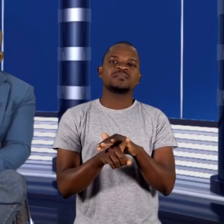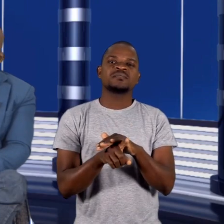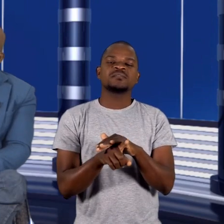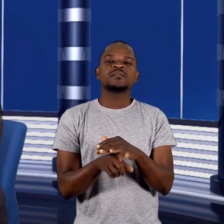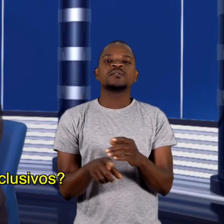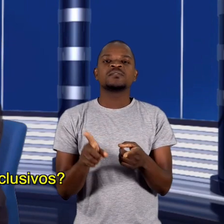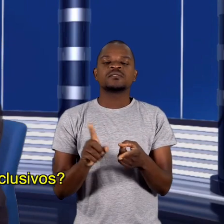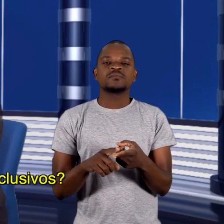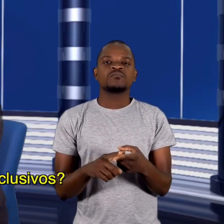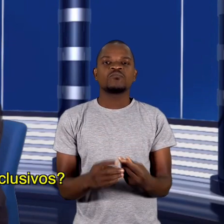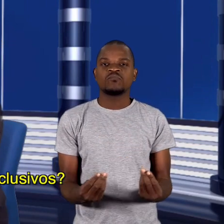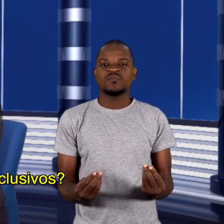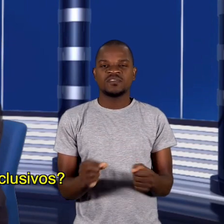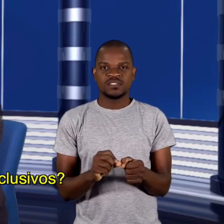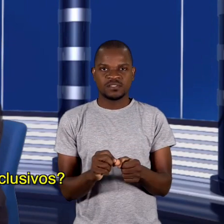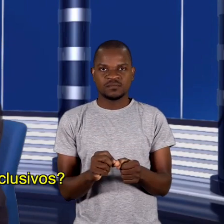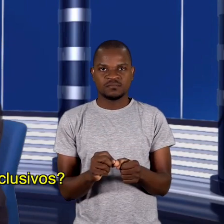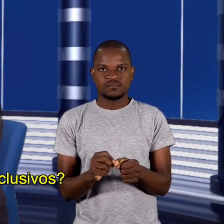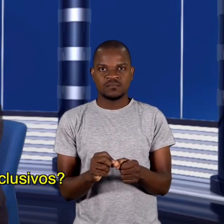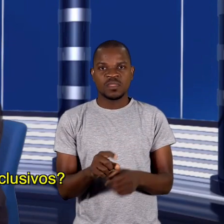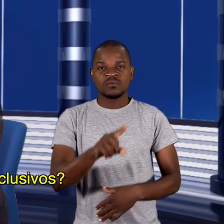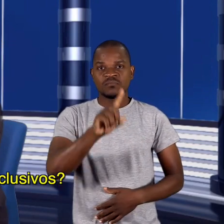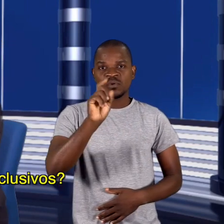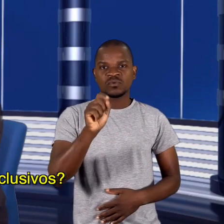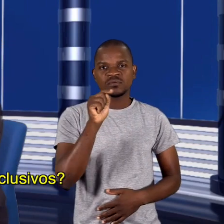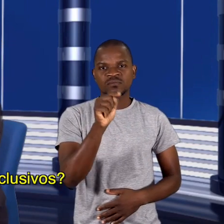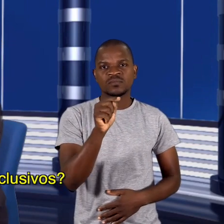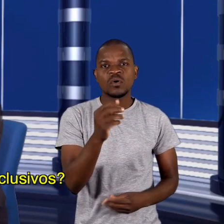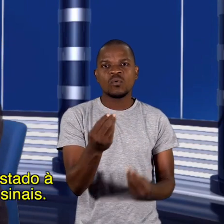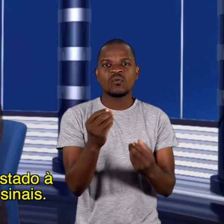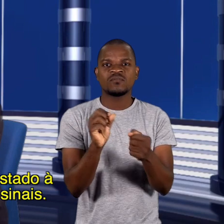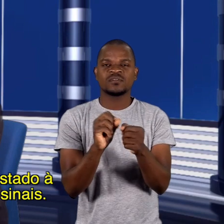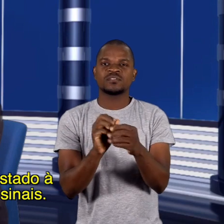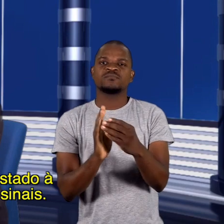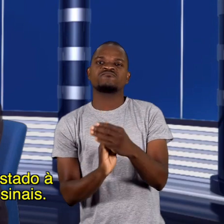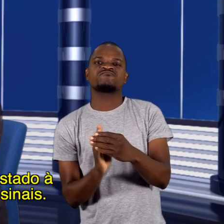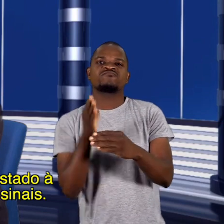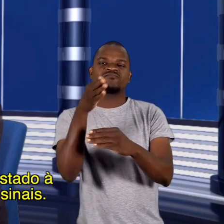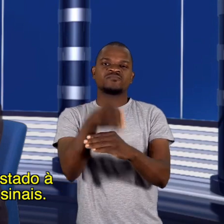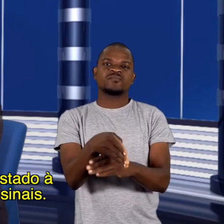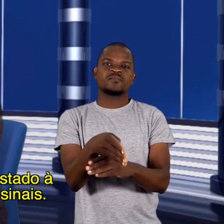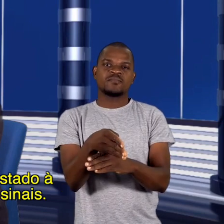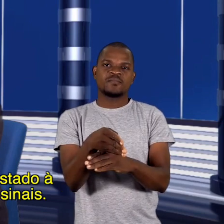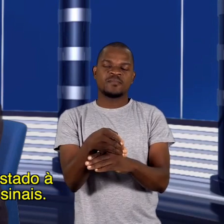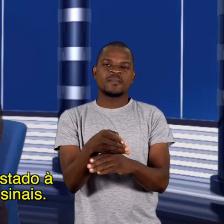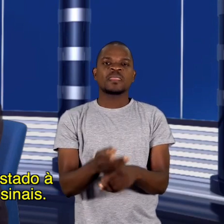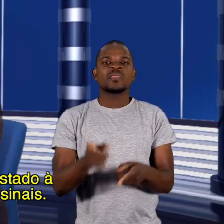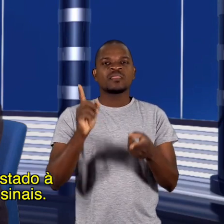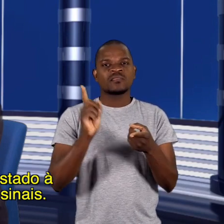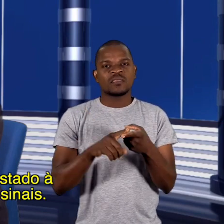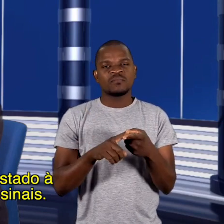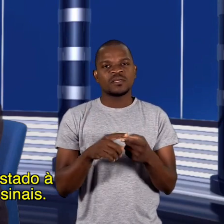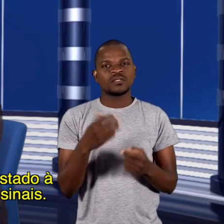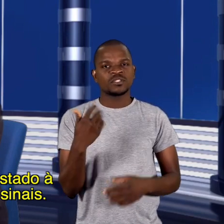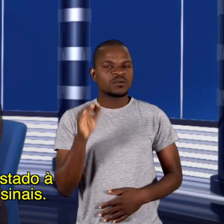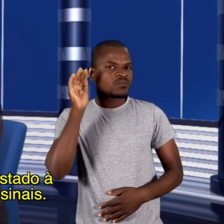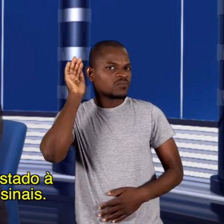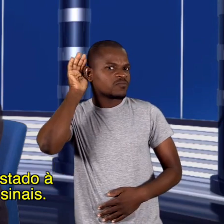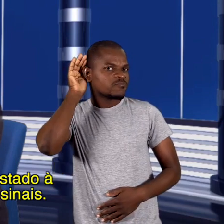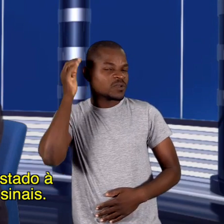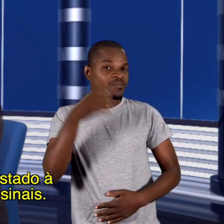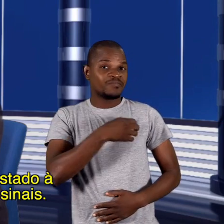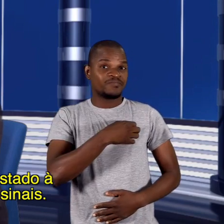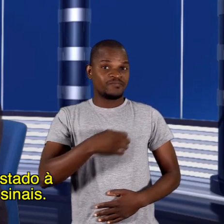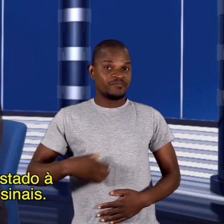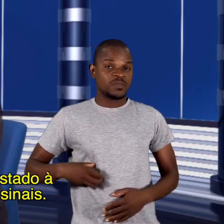desefetado de que forma acha que podia ser esse trabalho cada vez mais inclusivo também vejo também a intervenção dos chefes de Estado a